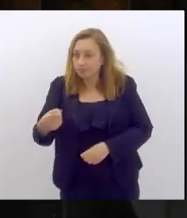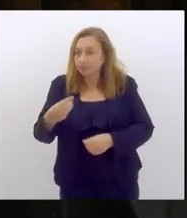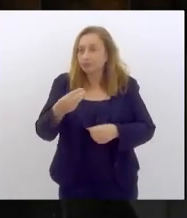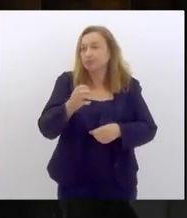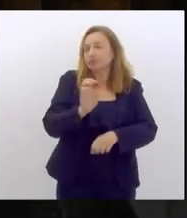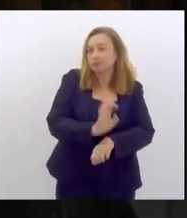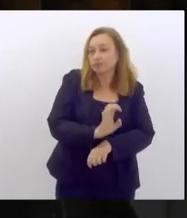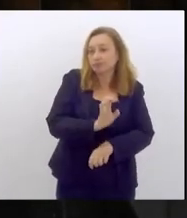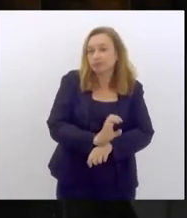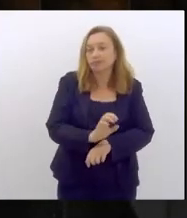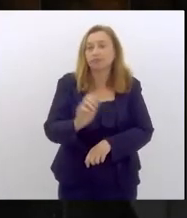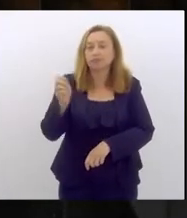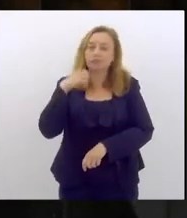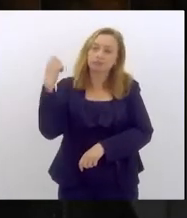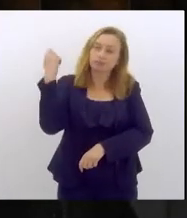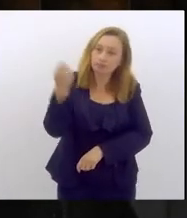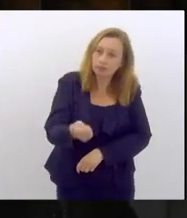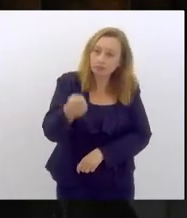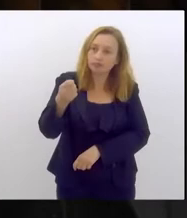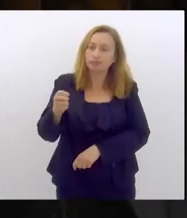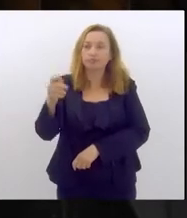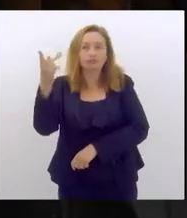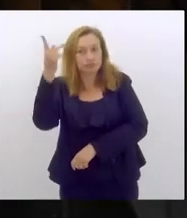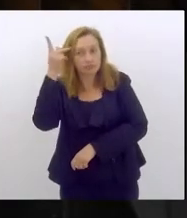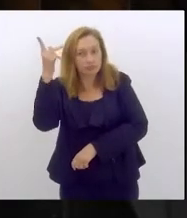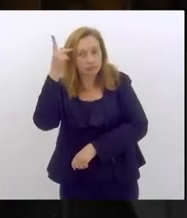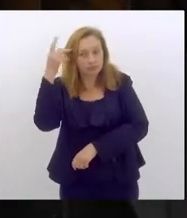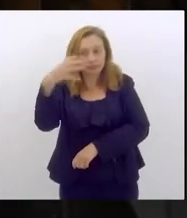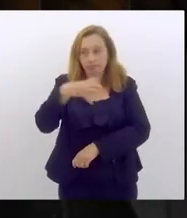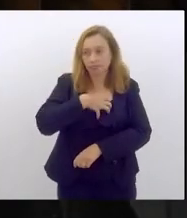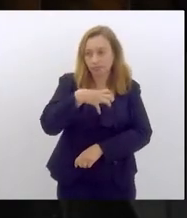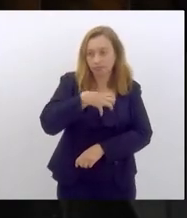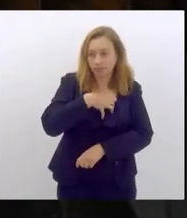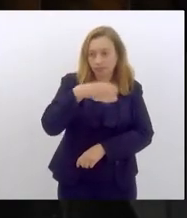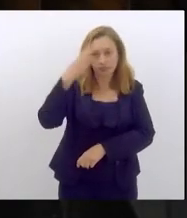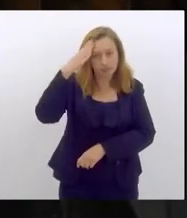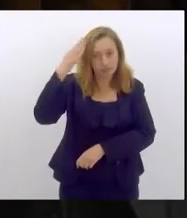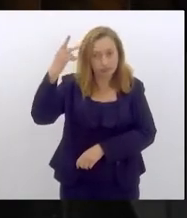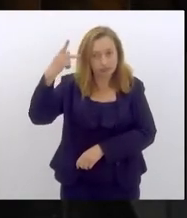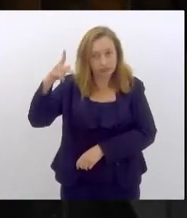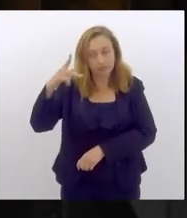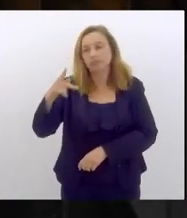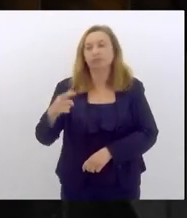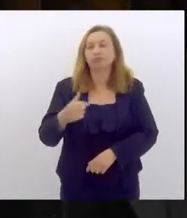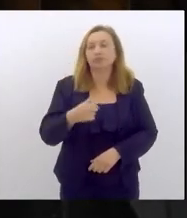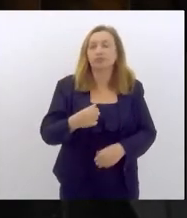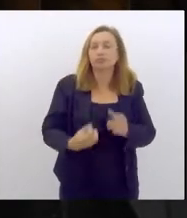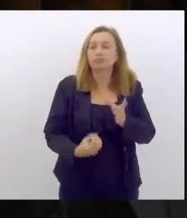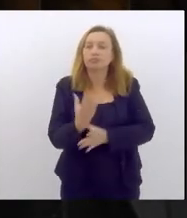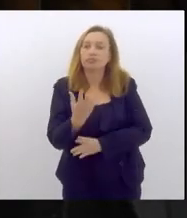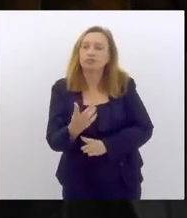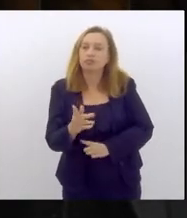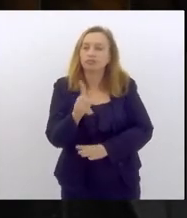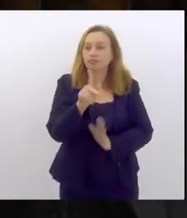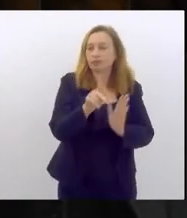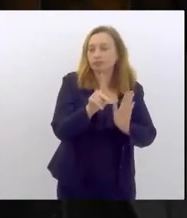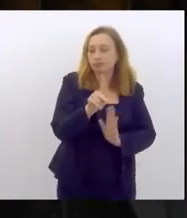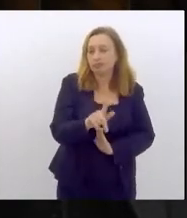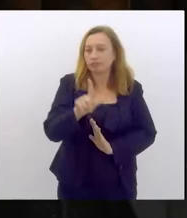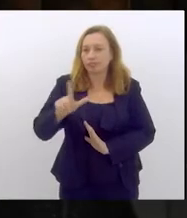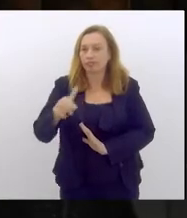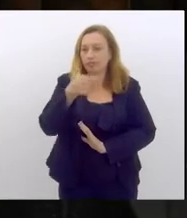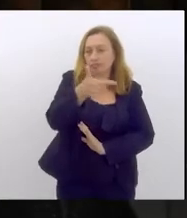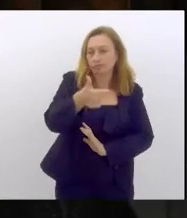do Sul, de São Paulo, da Bahia, do Ceará, por sinal, eu sou autor do PL de 2019 que